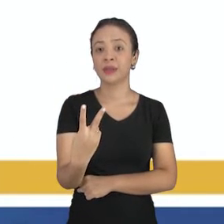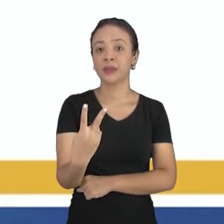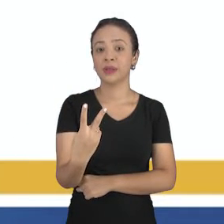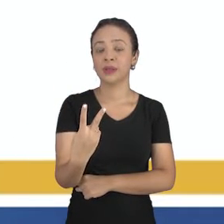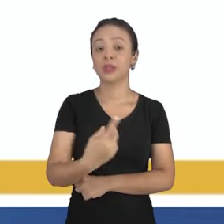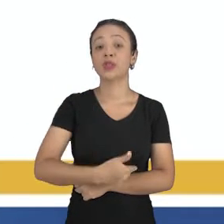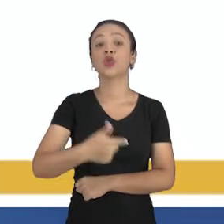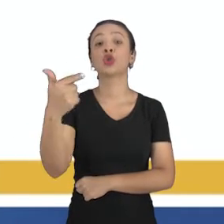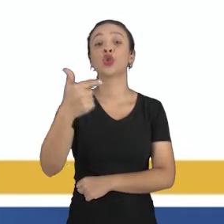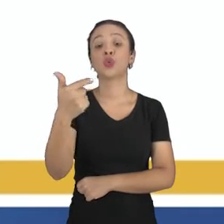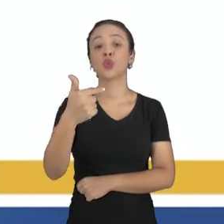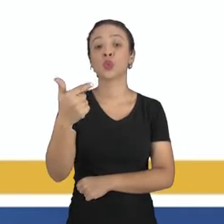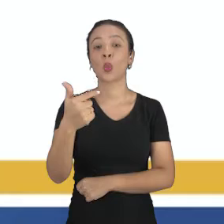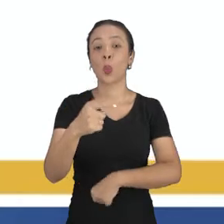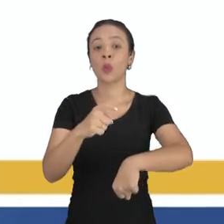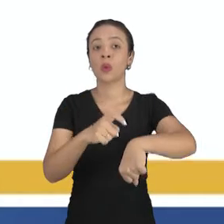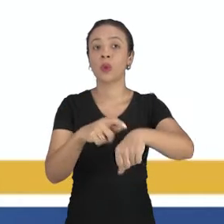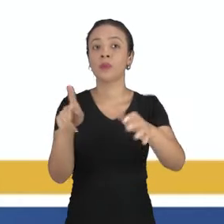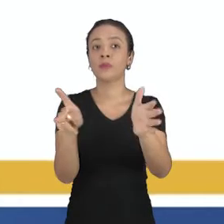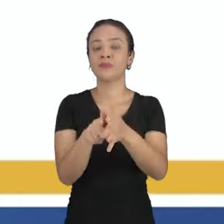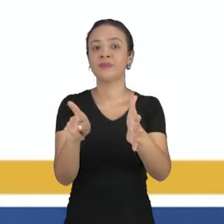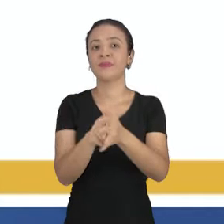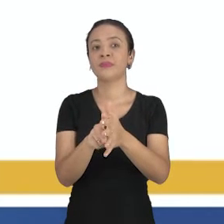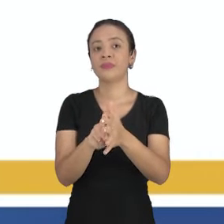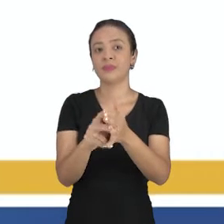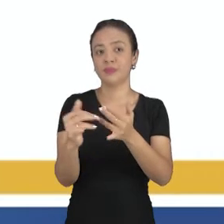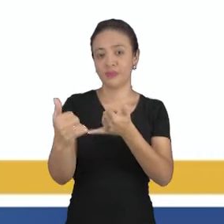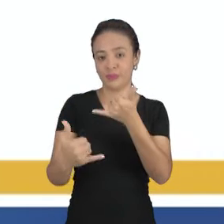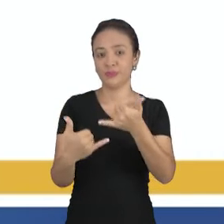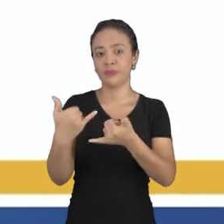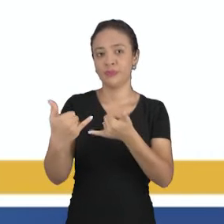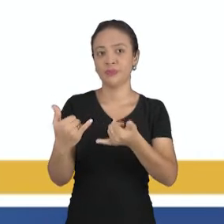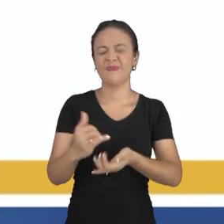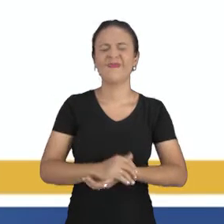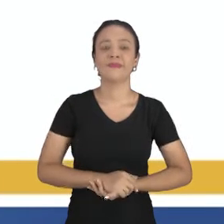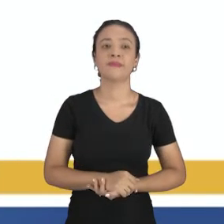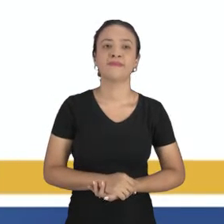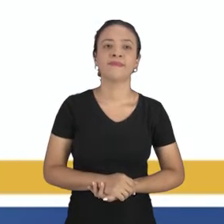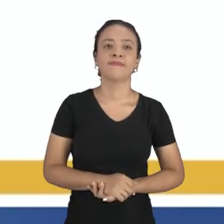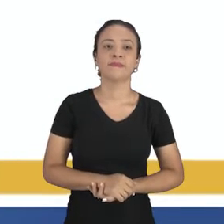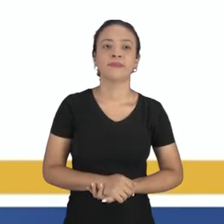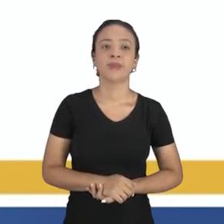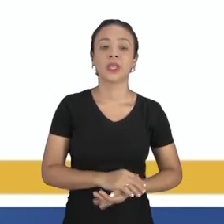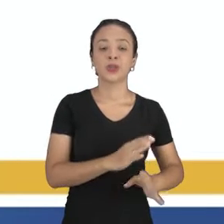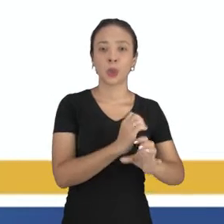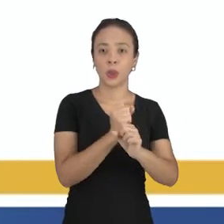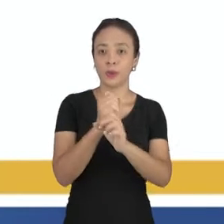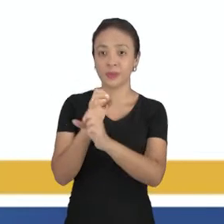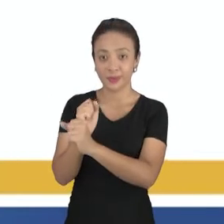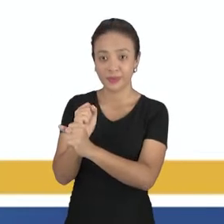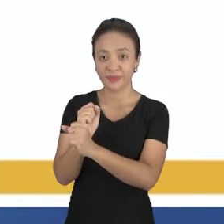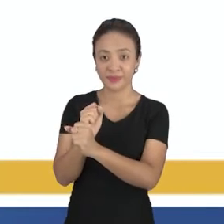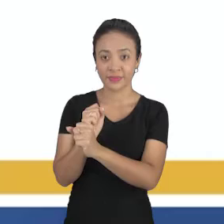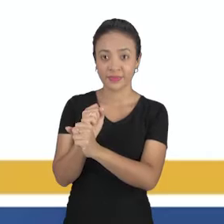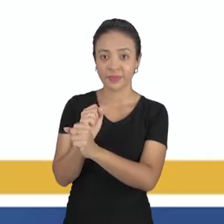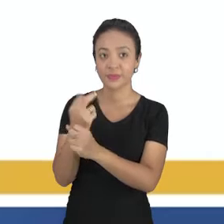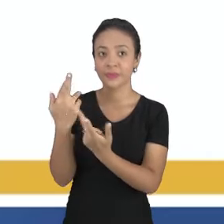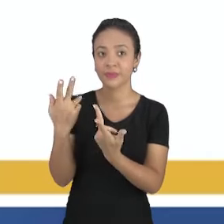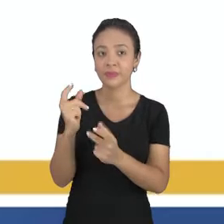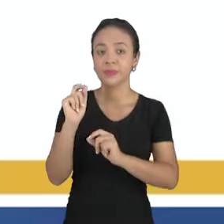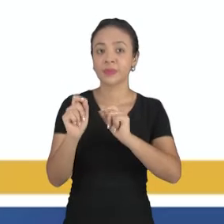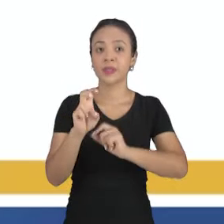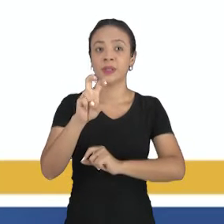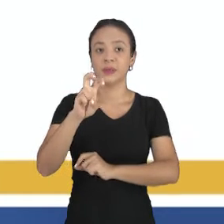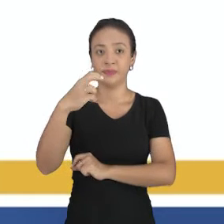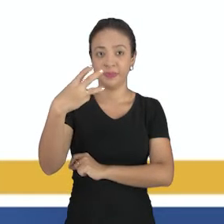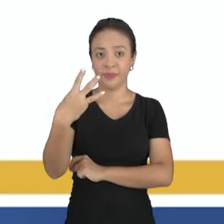e o segundo tempo que é 9,32 segundo somando tudo é igual